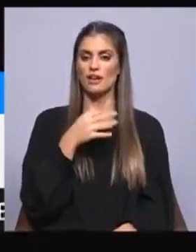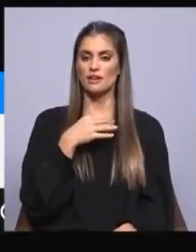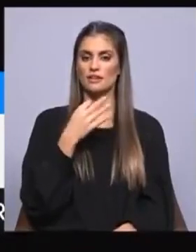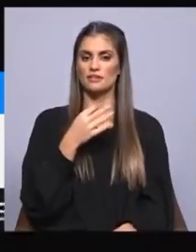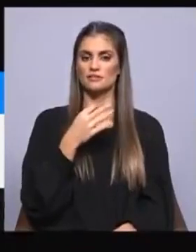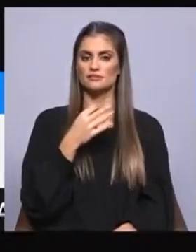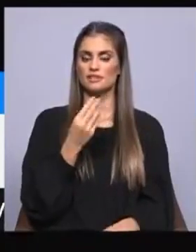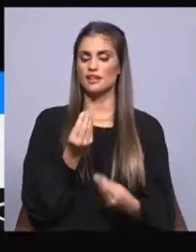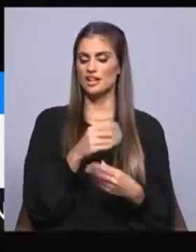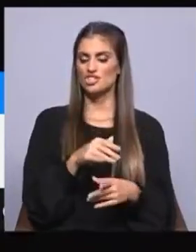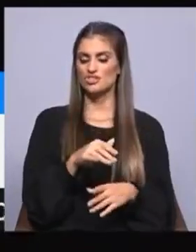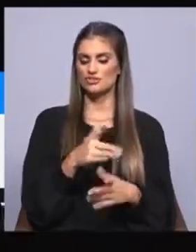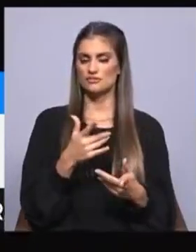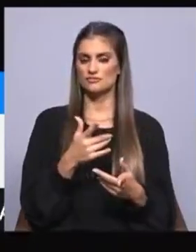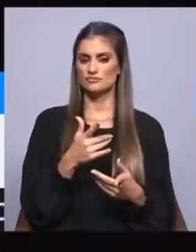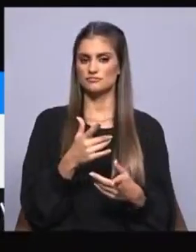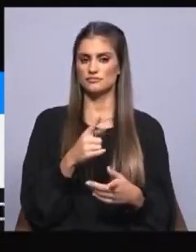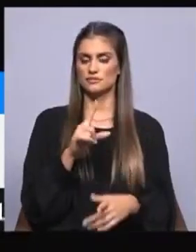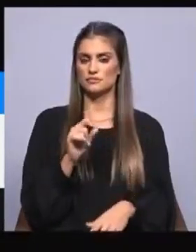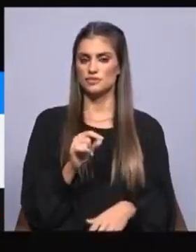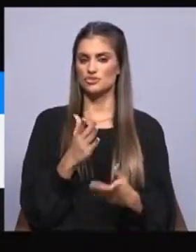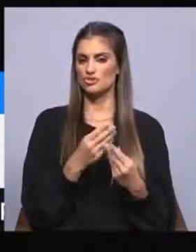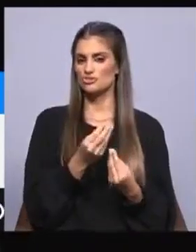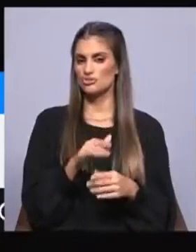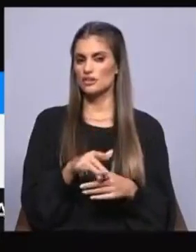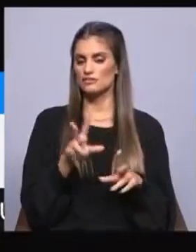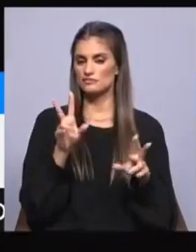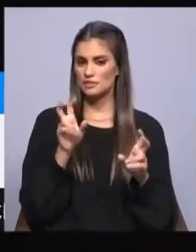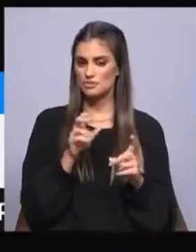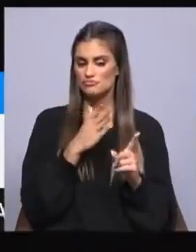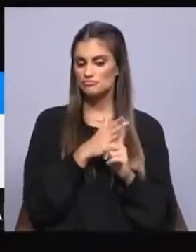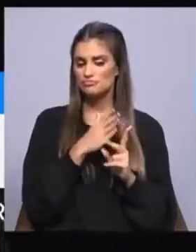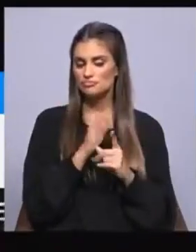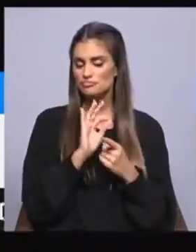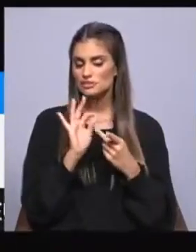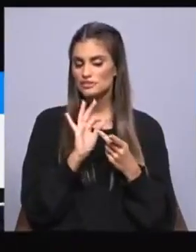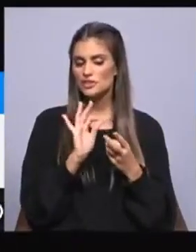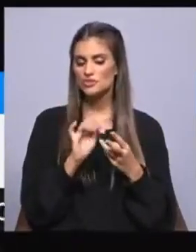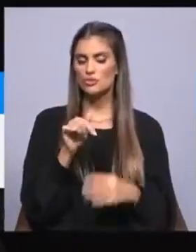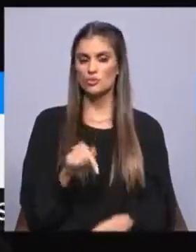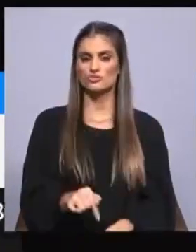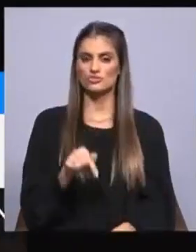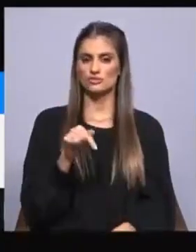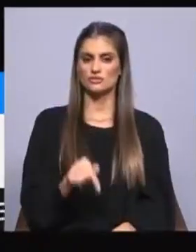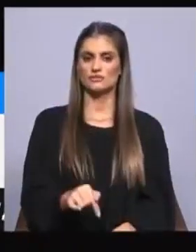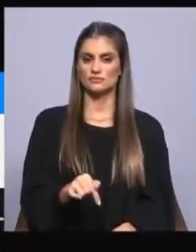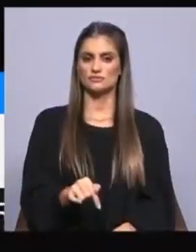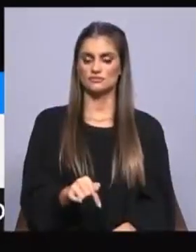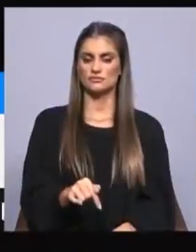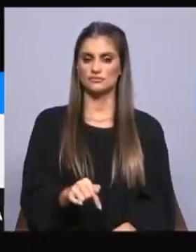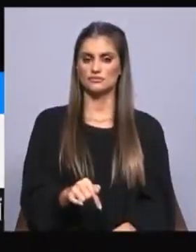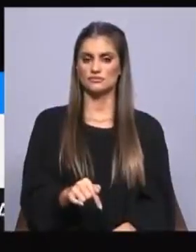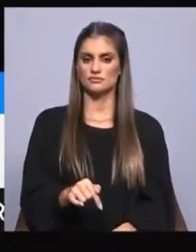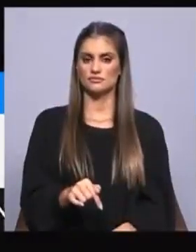de creches para as crianças, estamos a falar, portanto, de matérias concretas que hoje, portanto, são aspiração